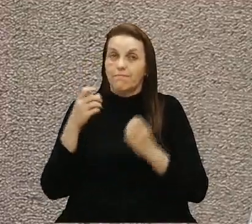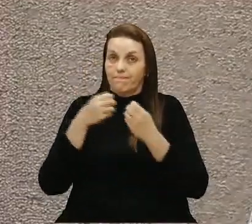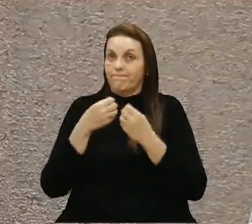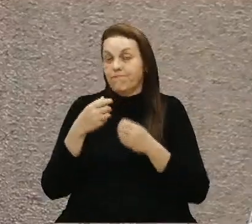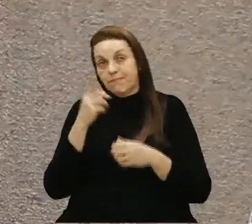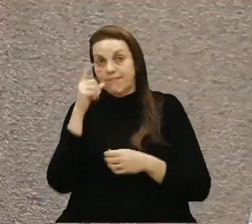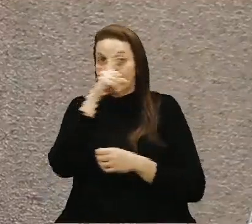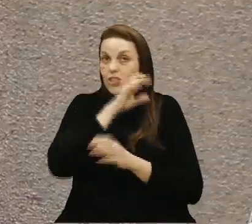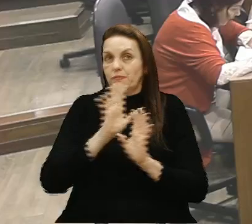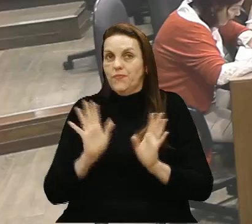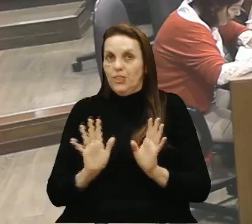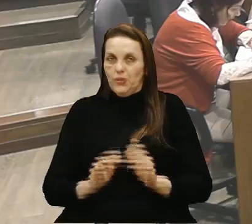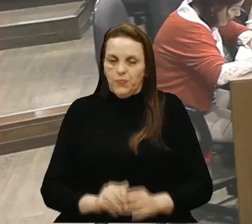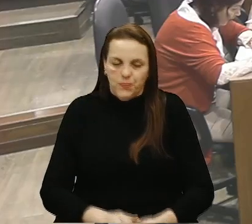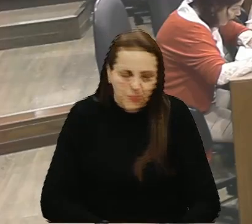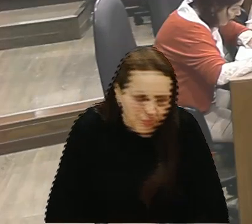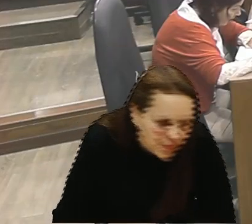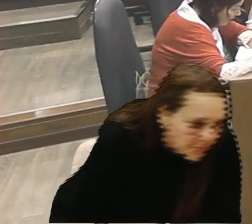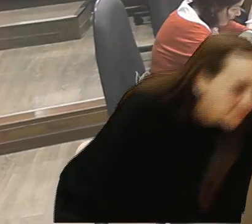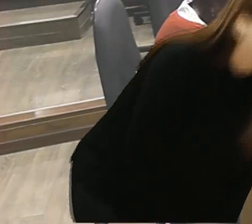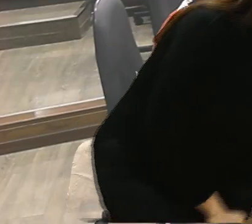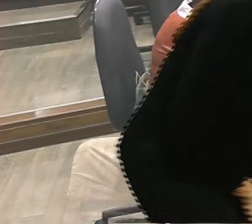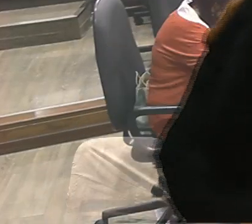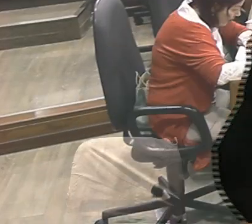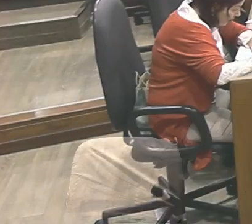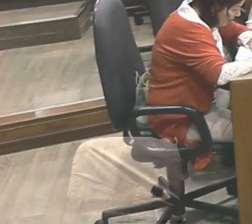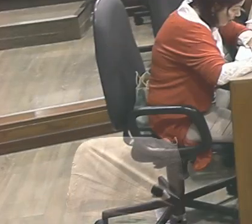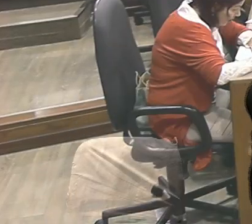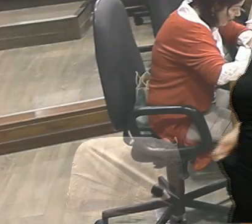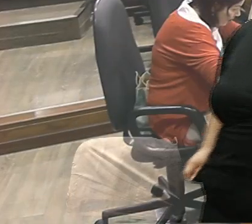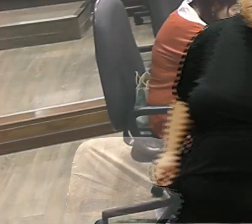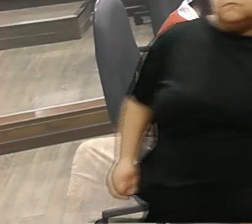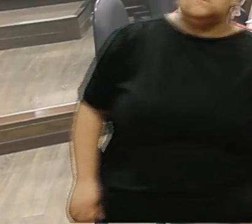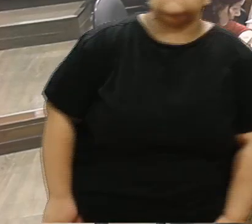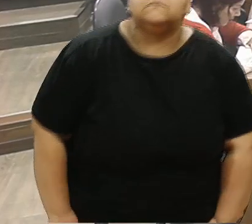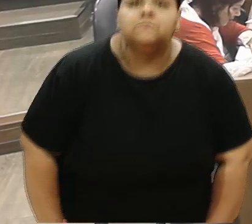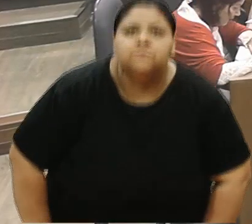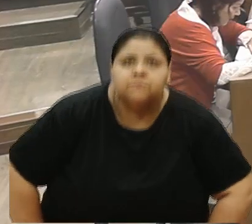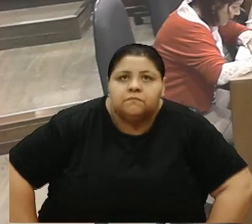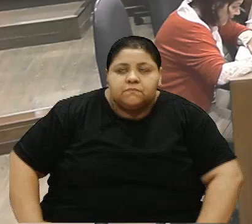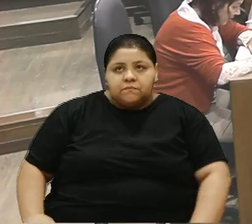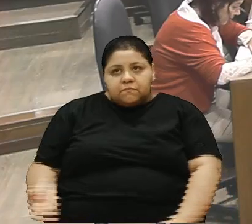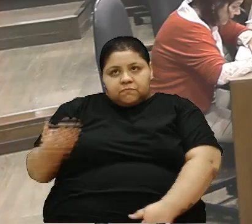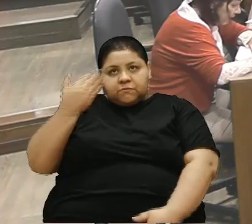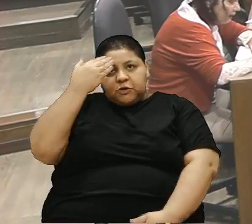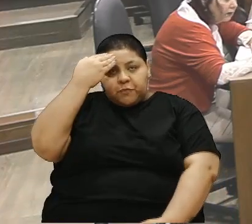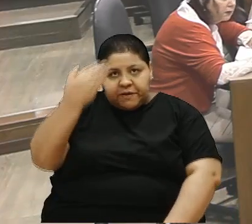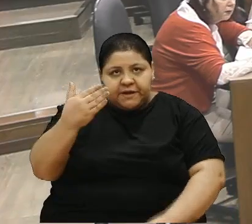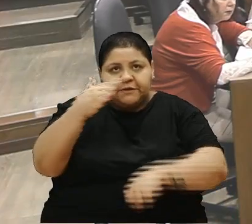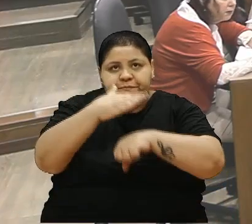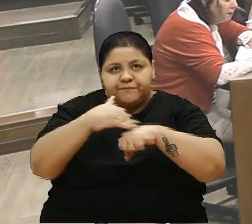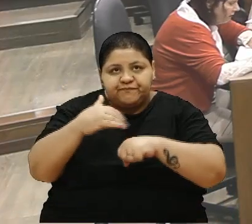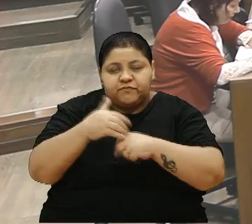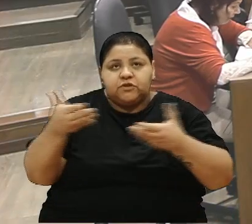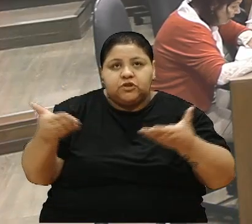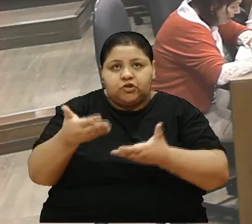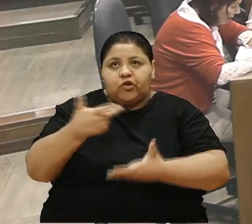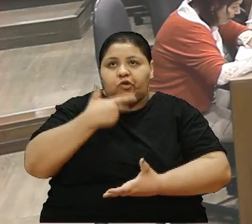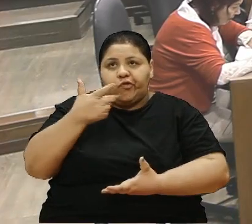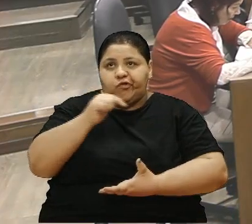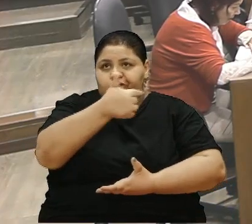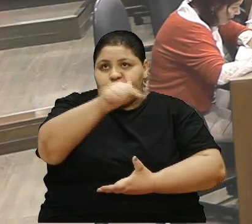pejorativo. Obrigado, vereador. Vereador Cláudio. Acredito que... Muito obrigado pela gentileza. Eu queria tratar de uma